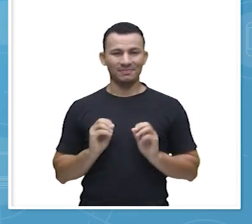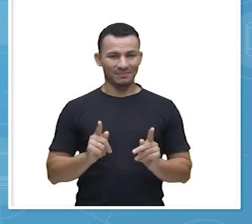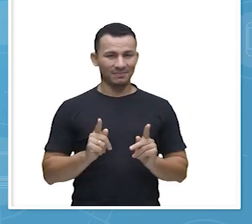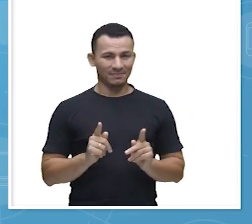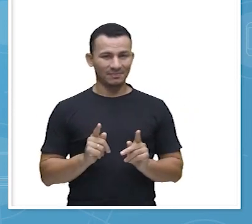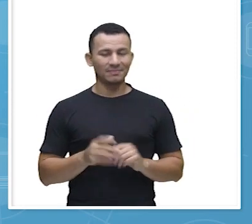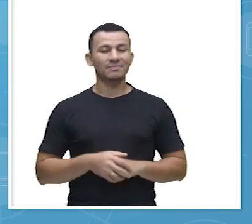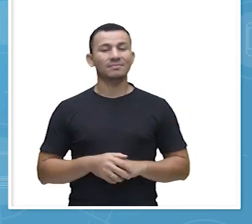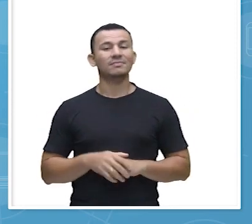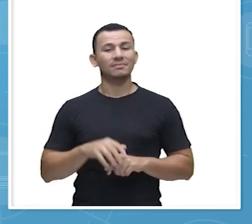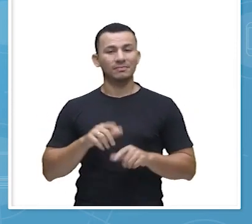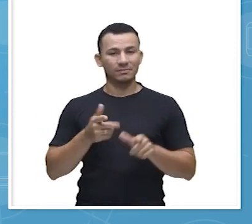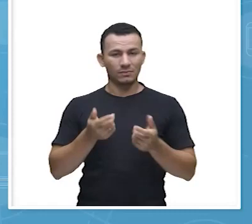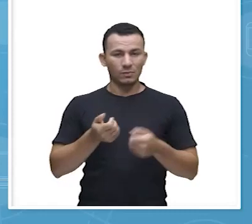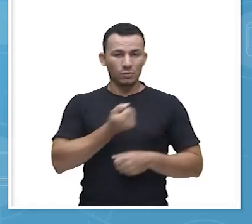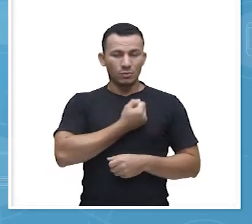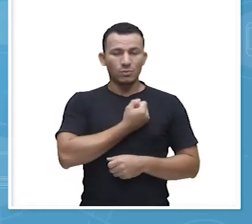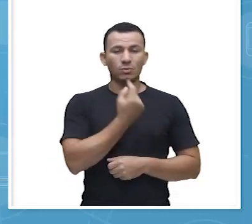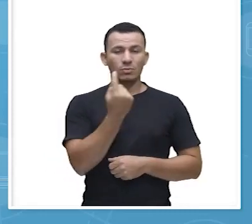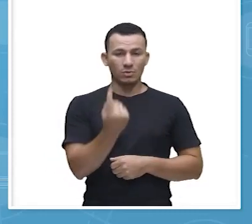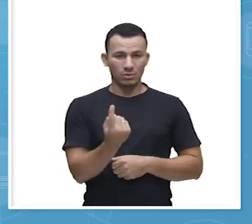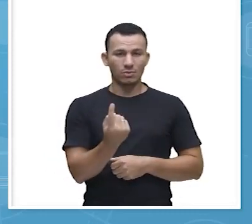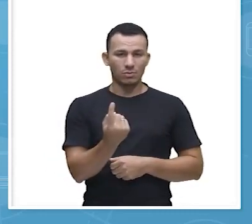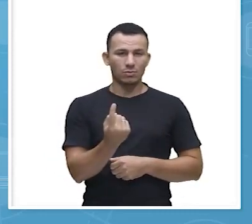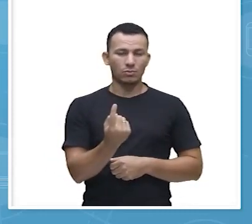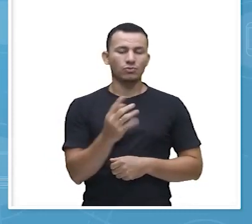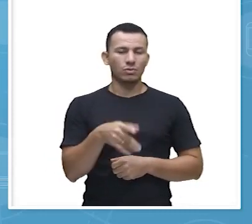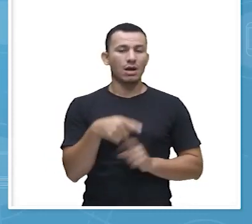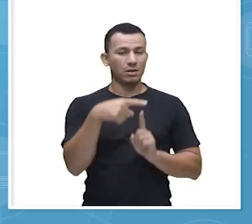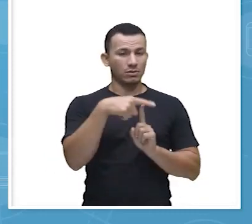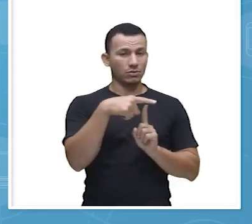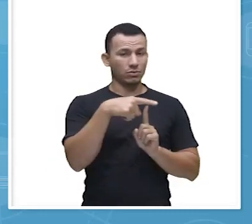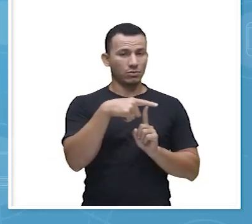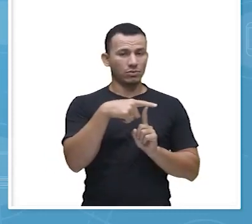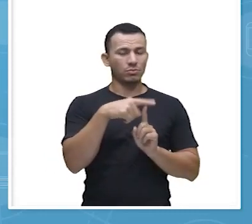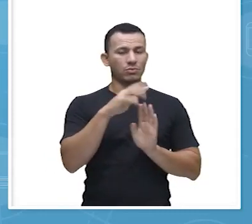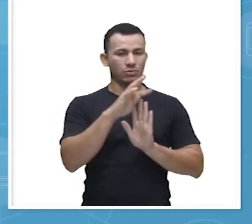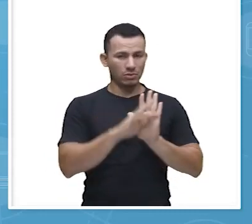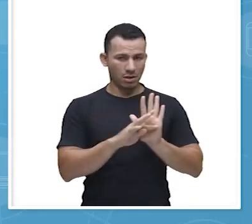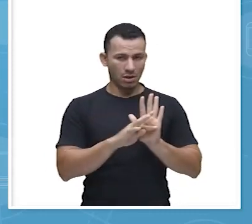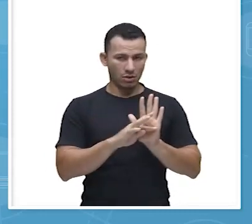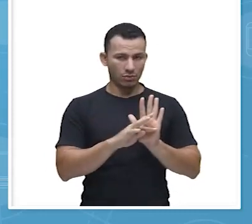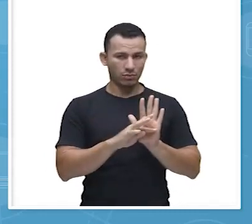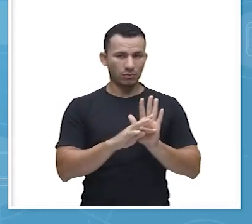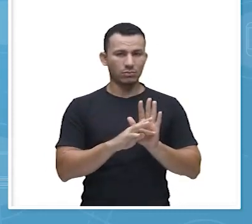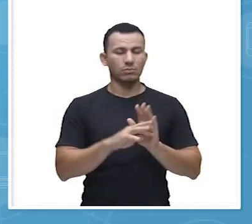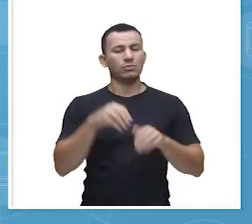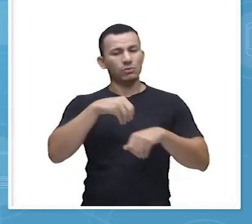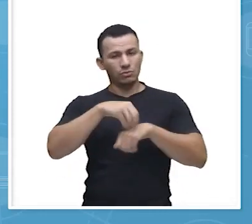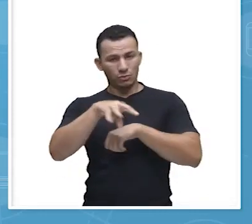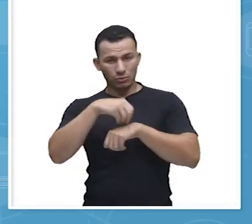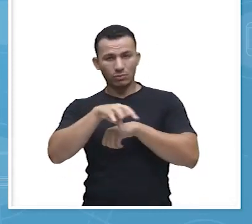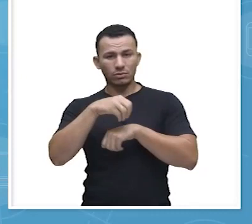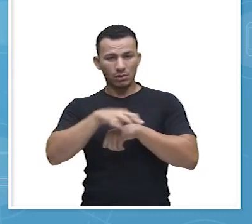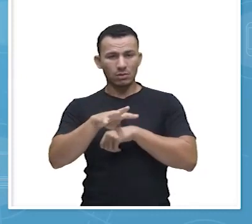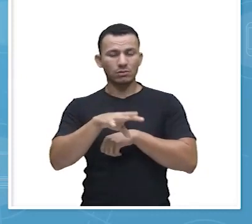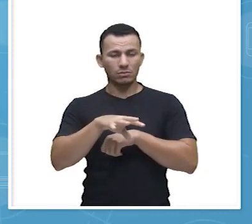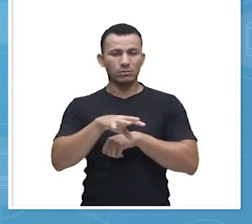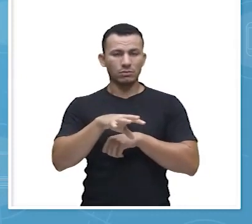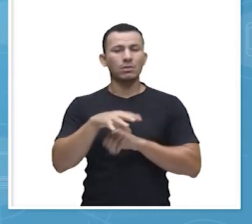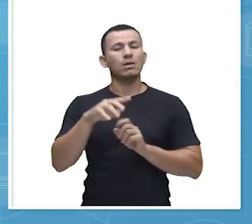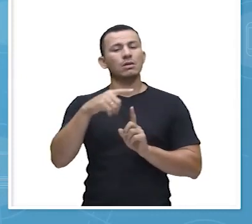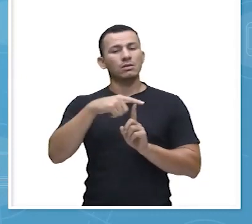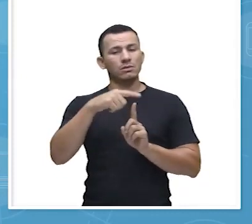questão foi, na primeira questão apareceu o conceito de tipo textual com o tipo injuntivo, né? E esse tipo